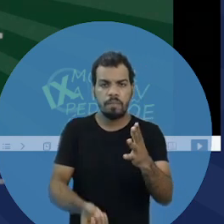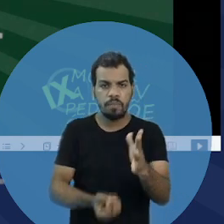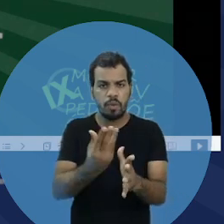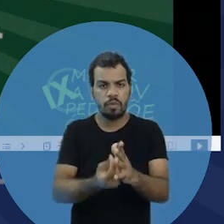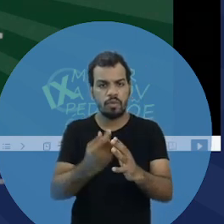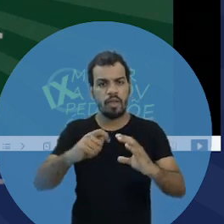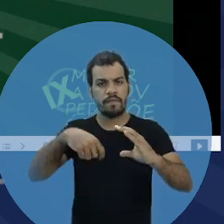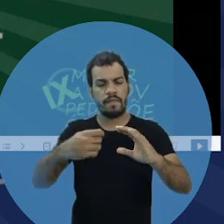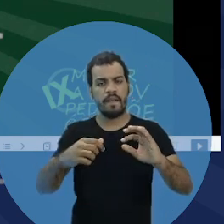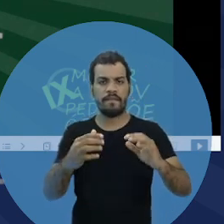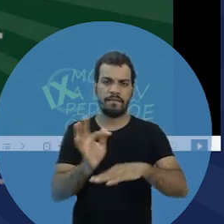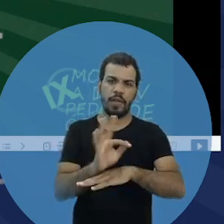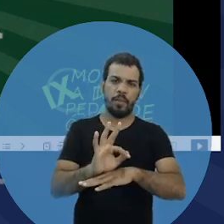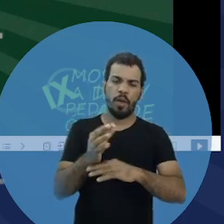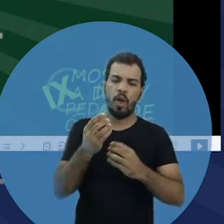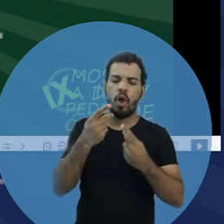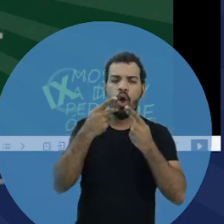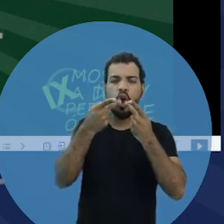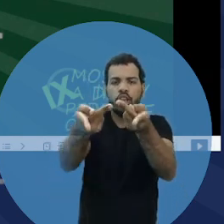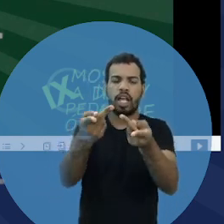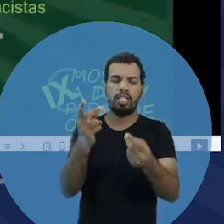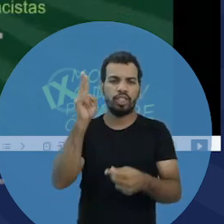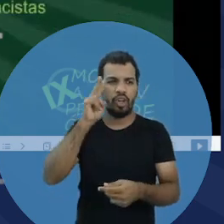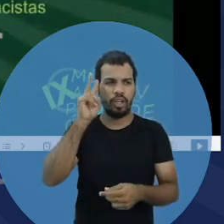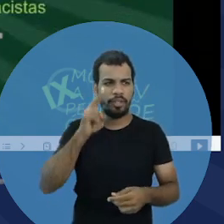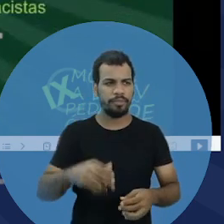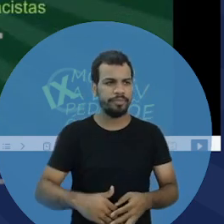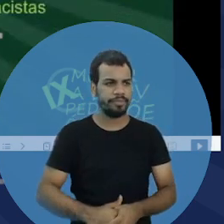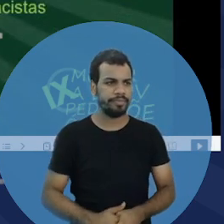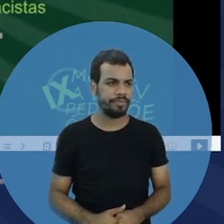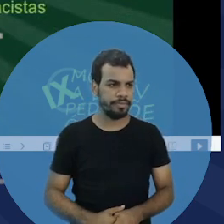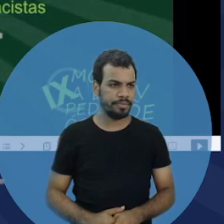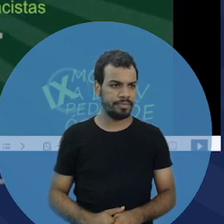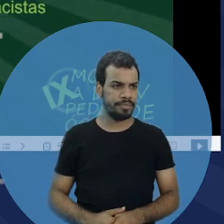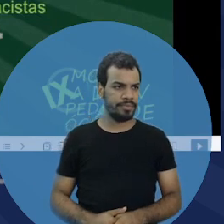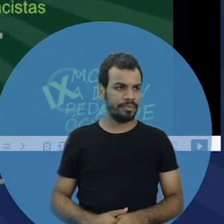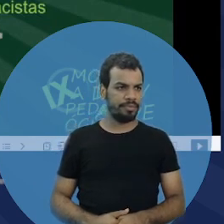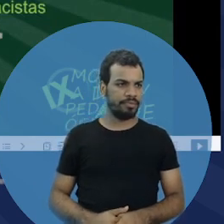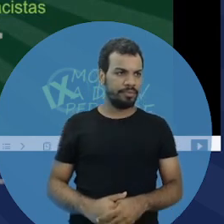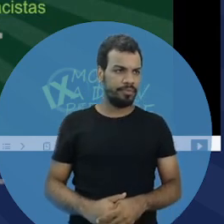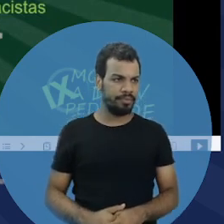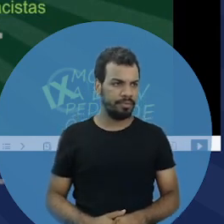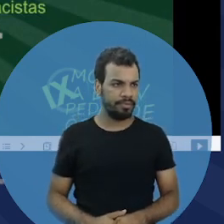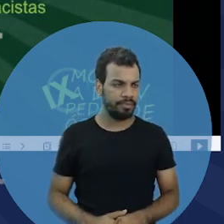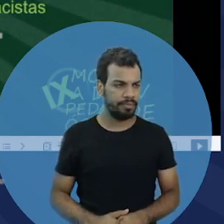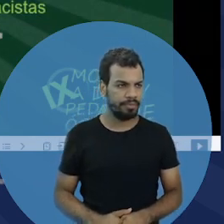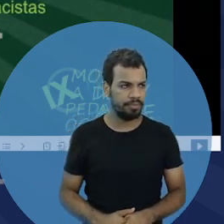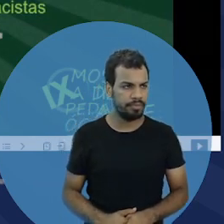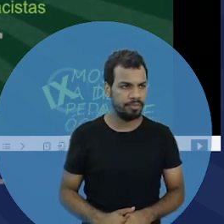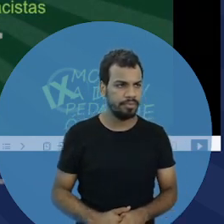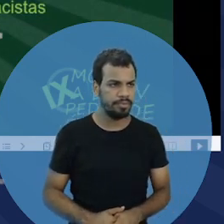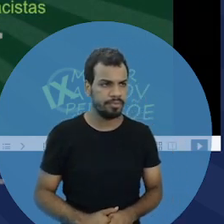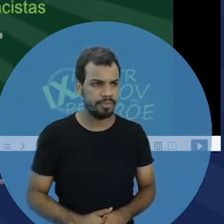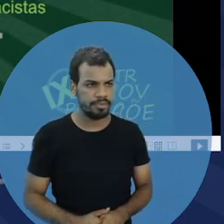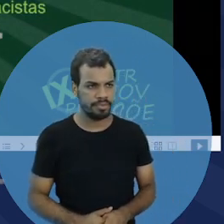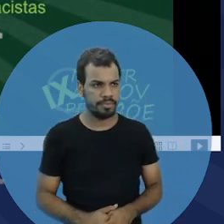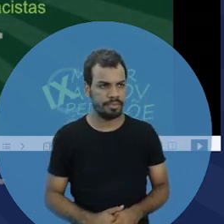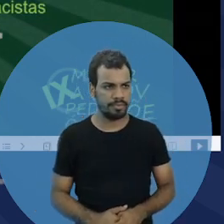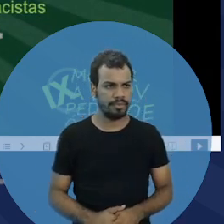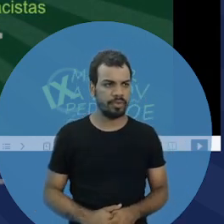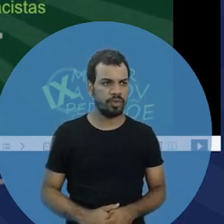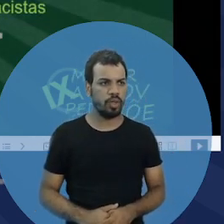história. Vamos para o próximo. Então, quais foram os objetivos desse